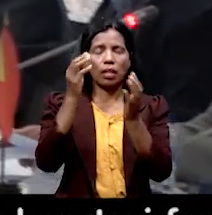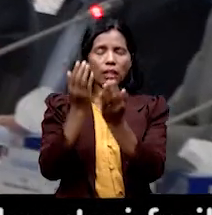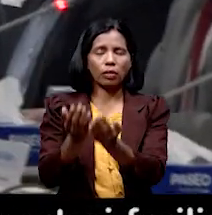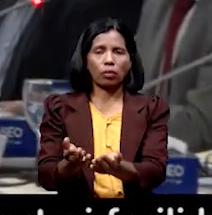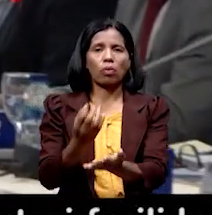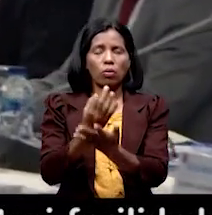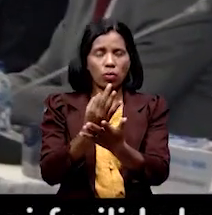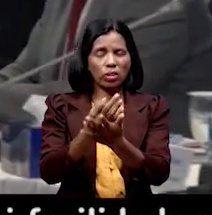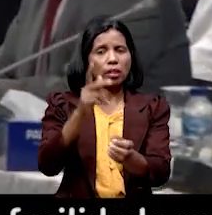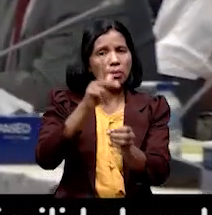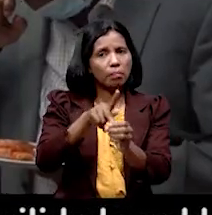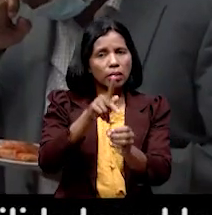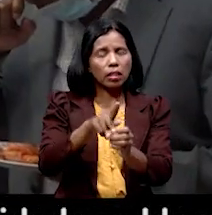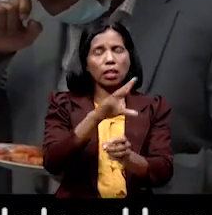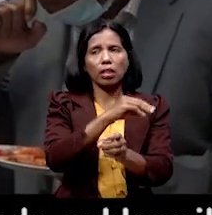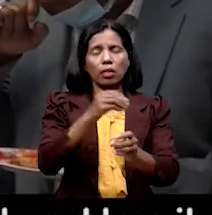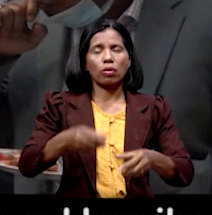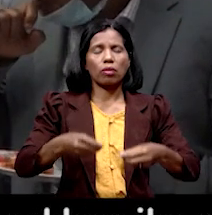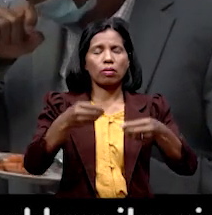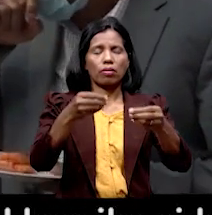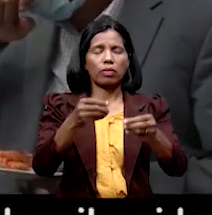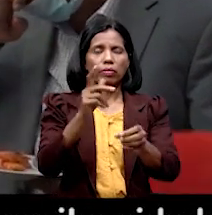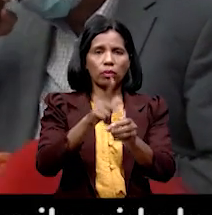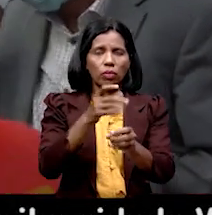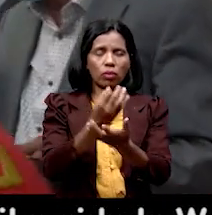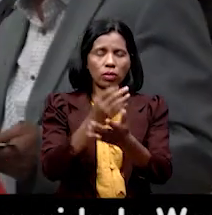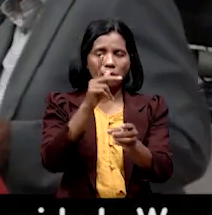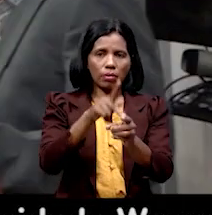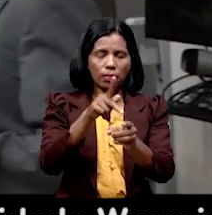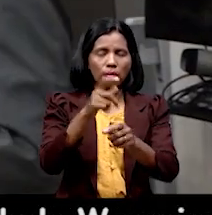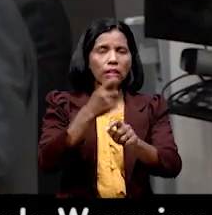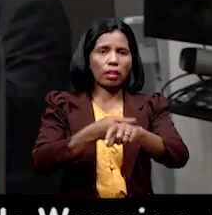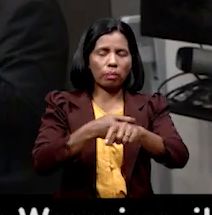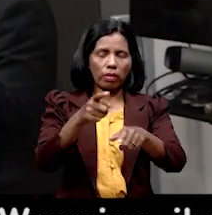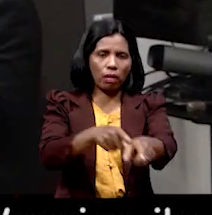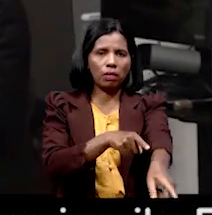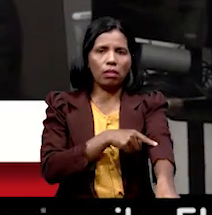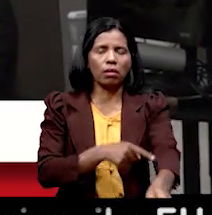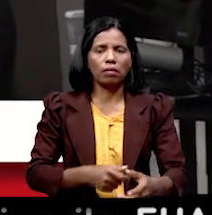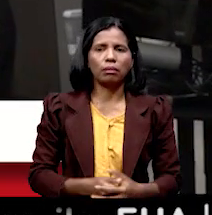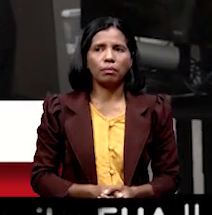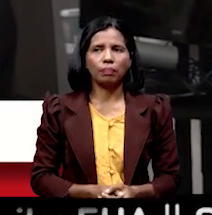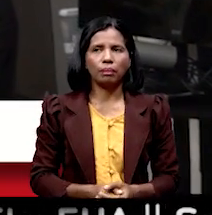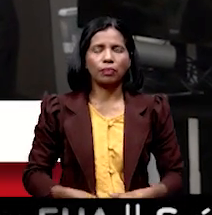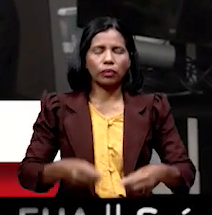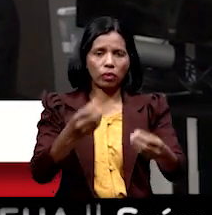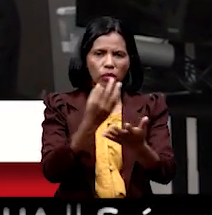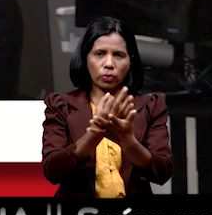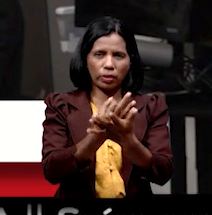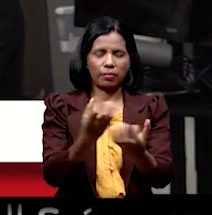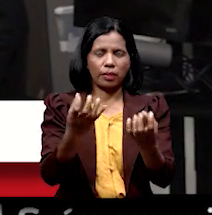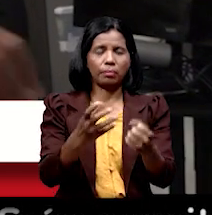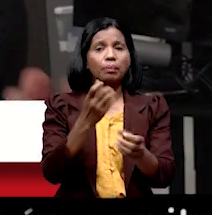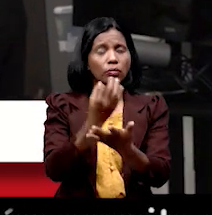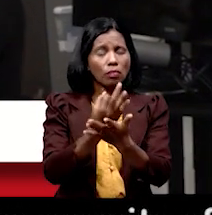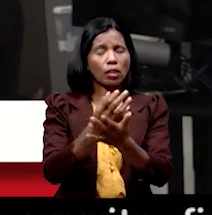minerai no garante fundo petrolífero ba tempo naru po pressão macas pa fundo minerai no calai então ita tem que